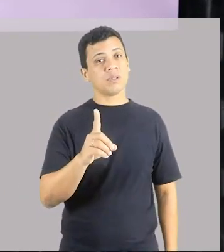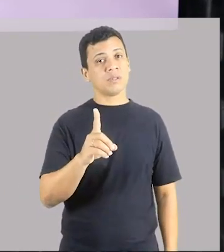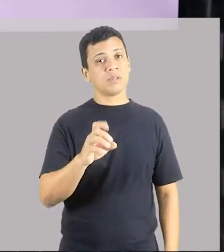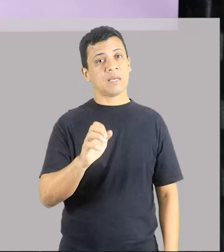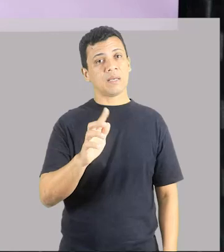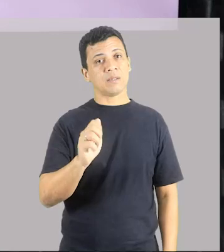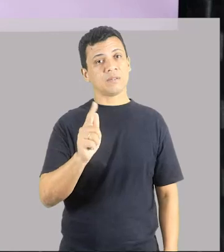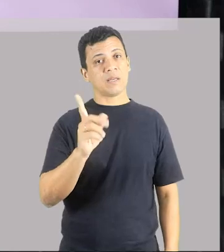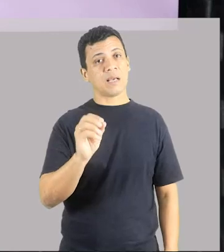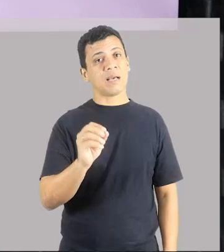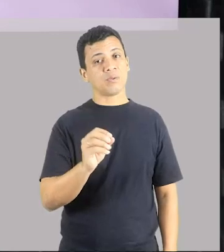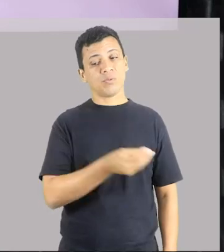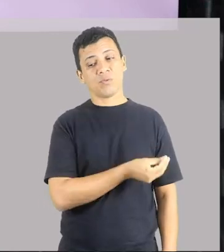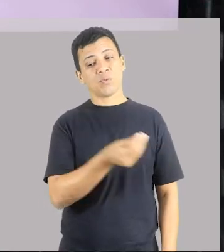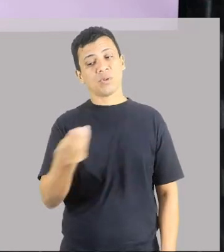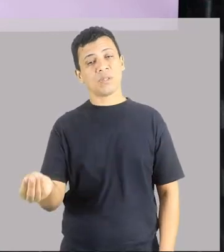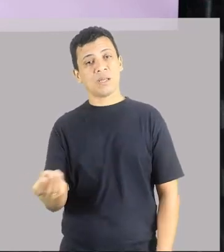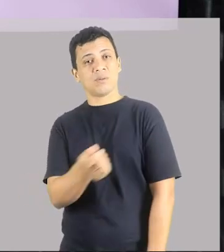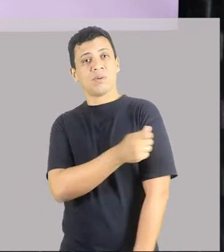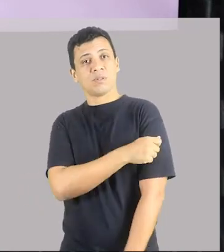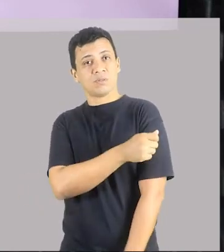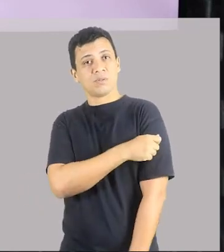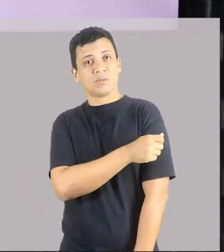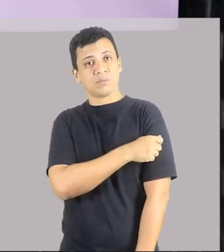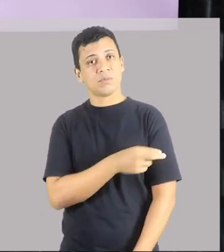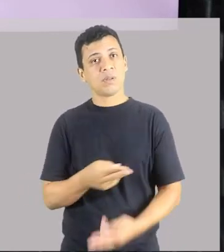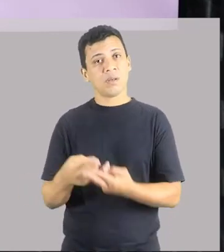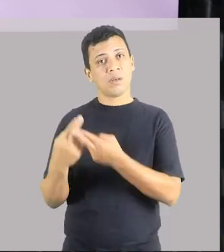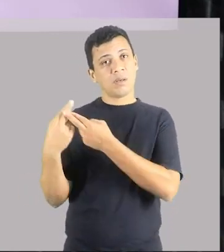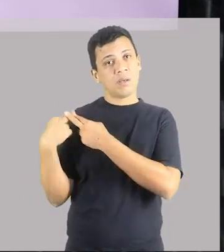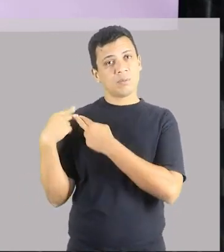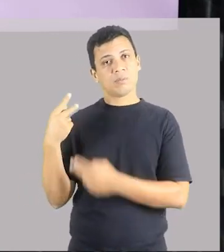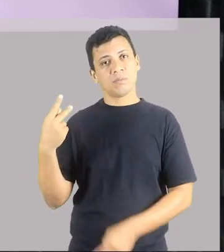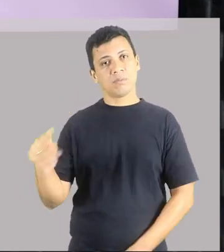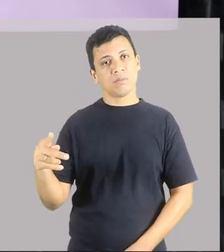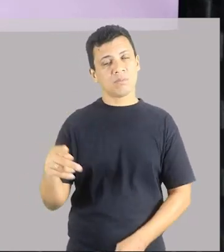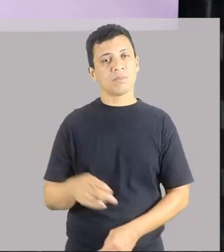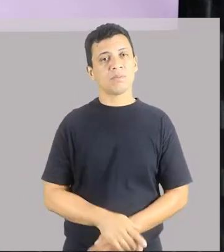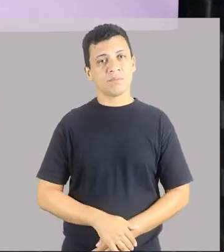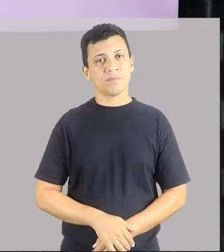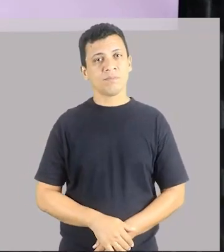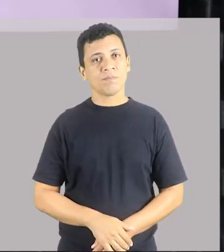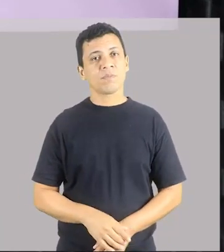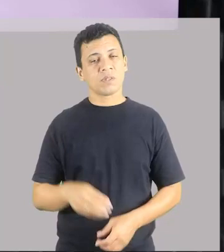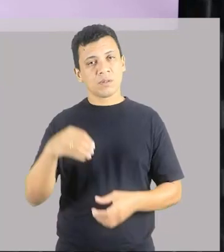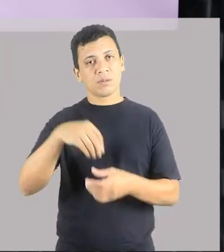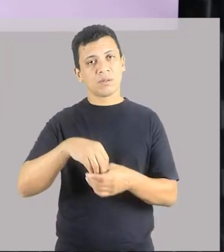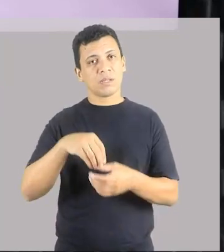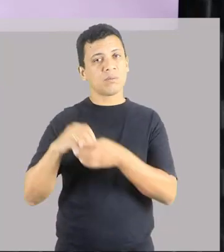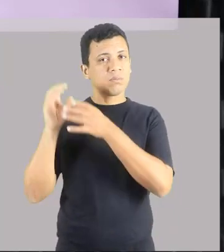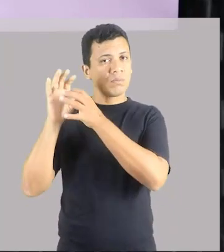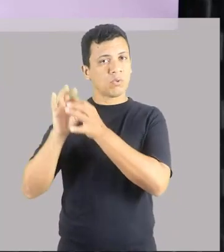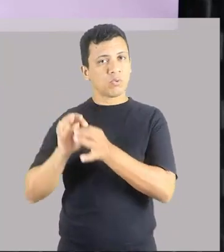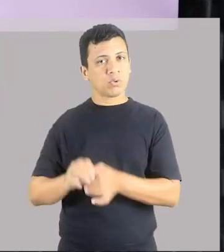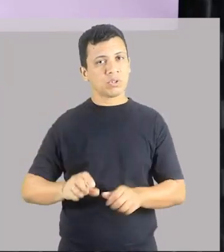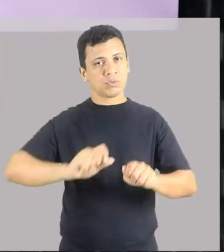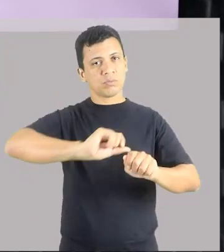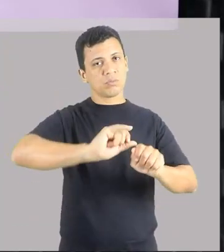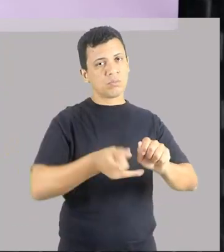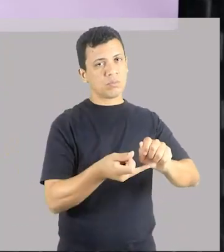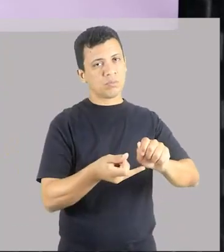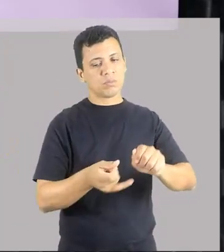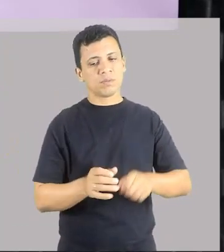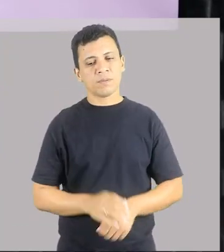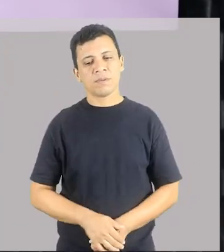a eles certo então Eh é dado como responsabilidade então delegado estaria dentro de um um valor adjetivo